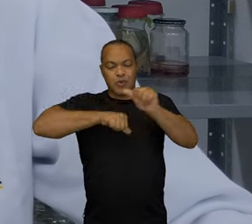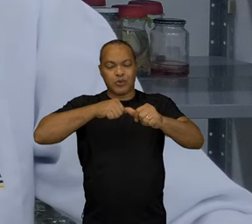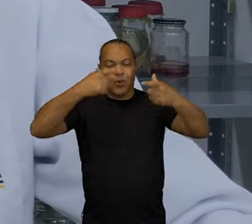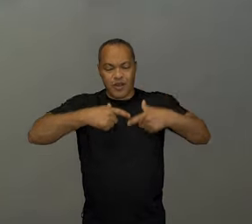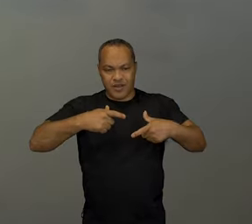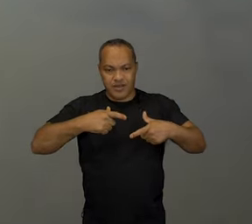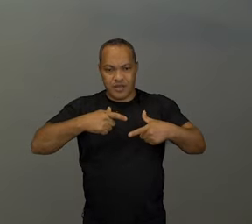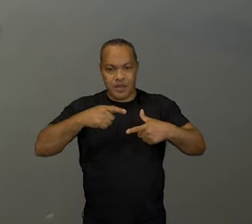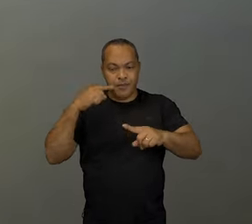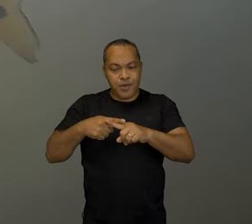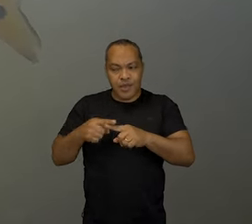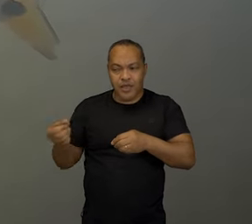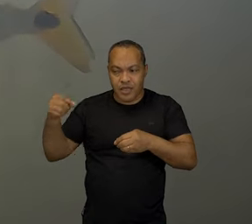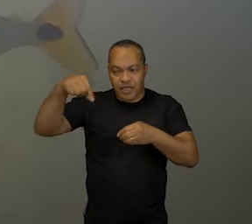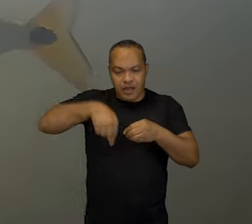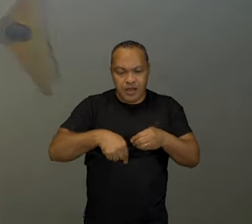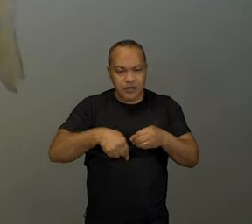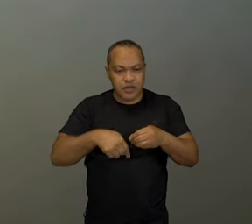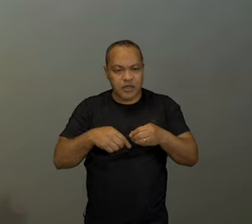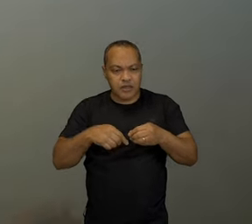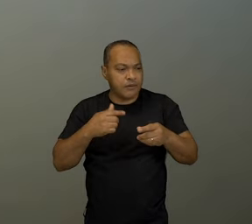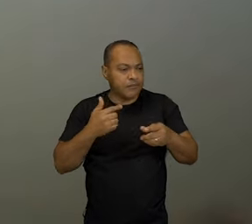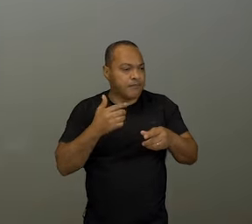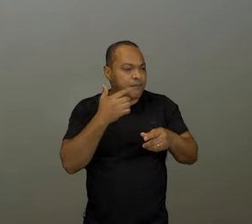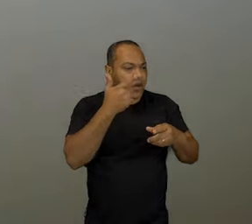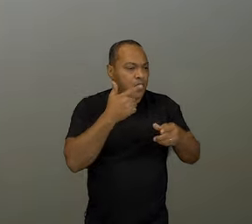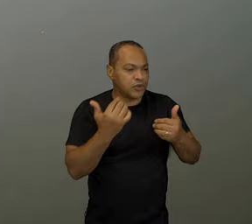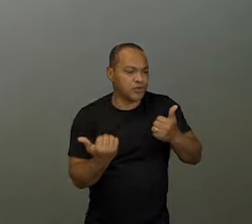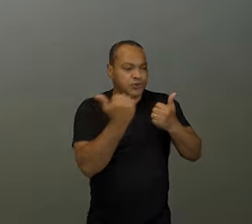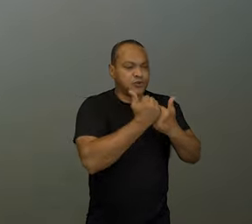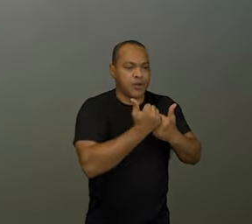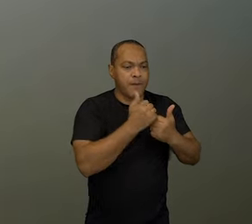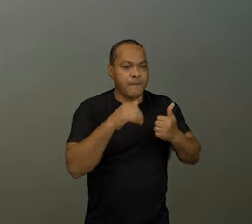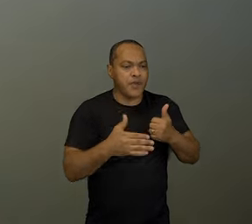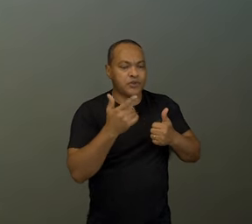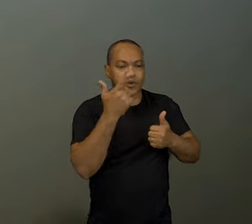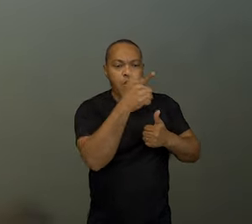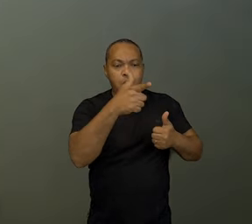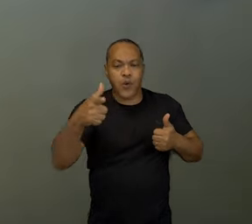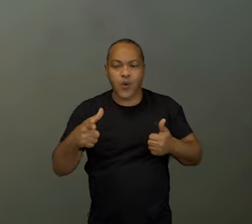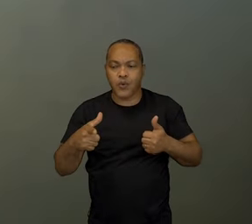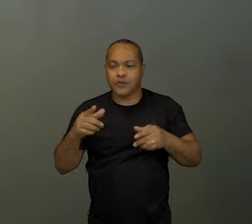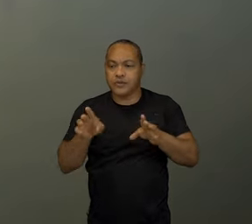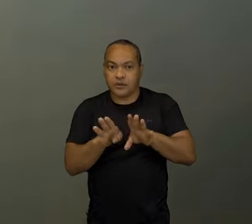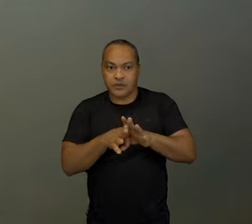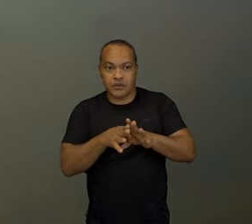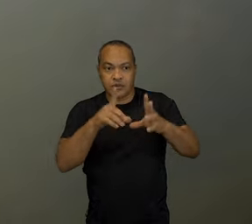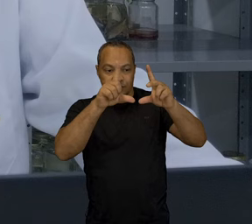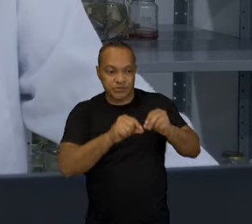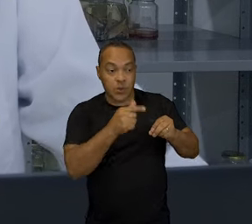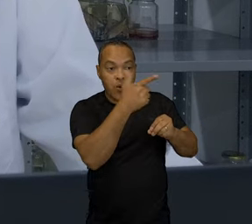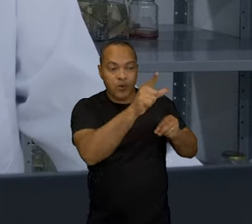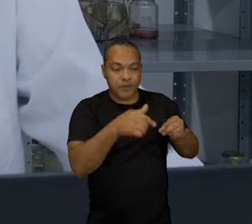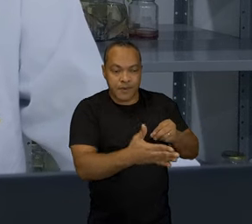porque ele vai para o lugar de outros predadores, ele acaba tendo sucesso nisso, e aí vai provocar, por exemplo, a diminuição